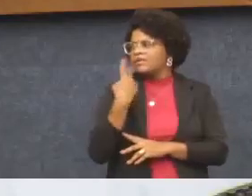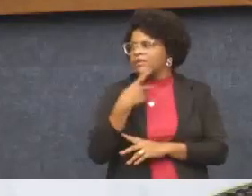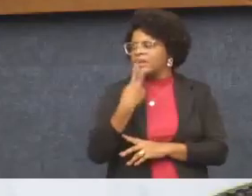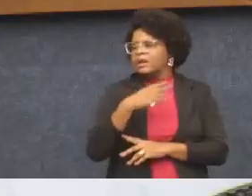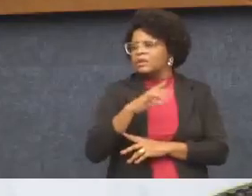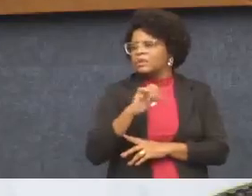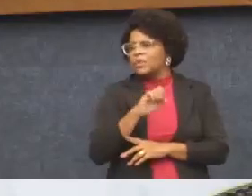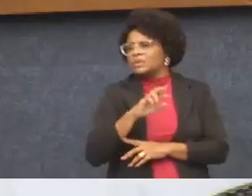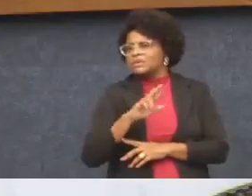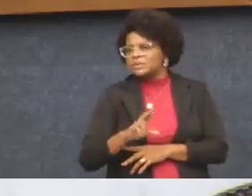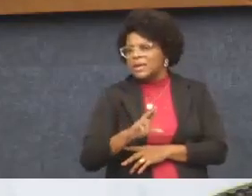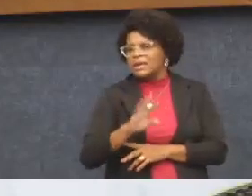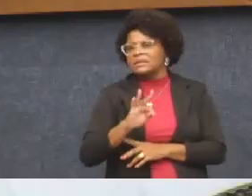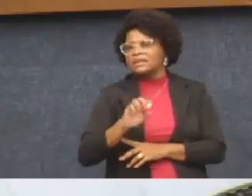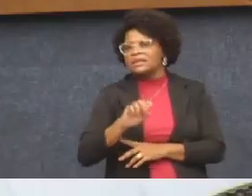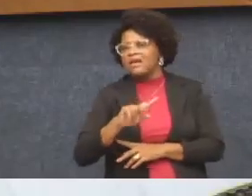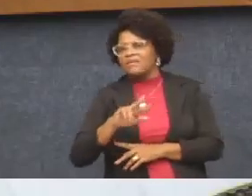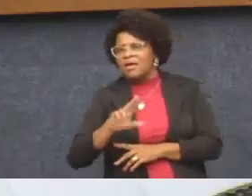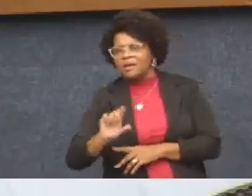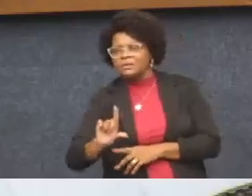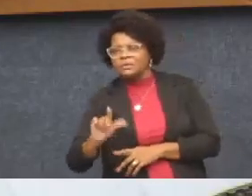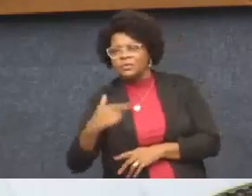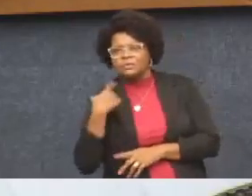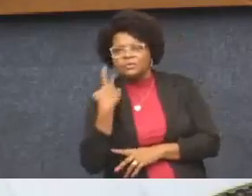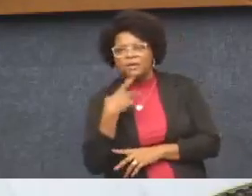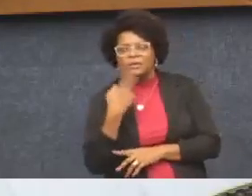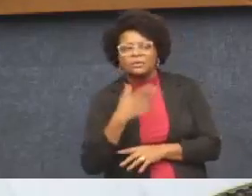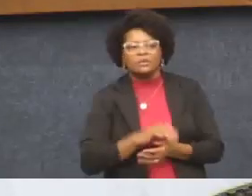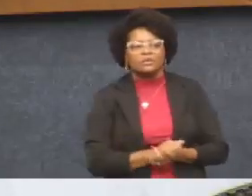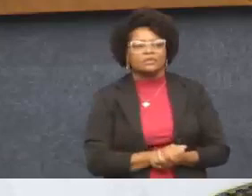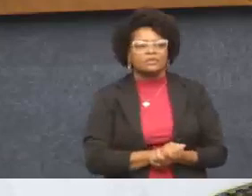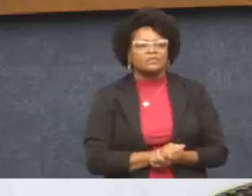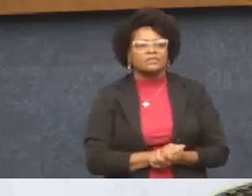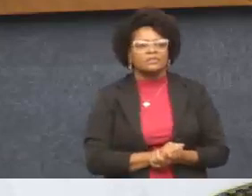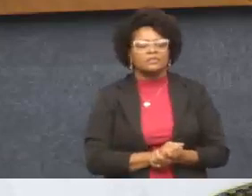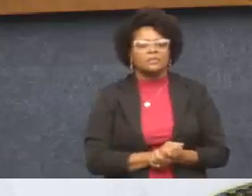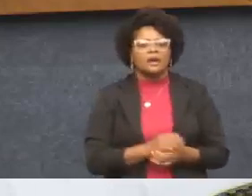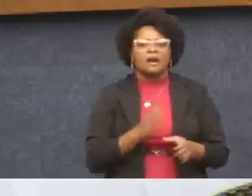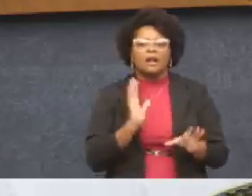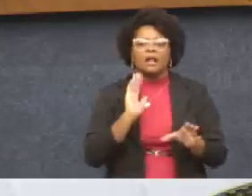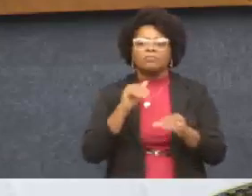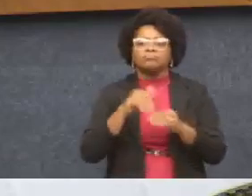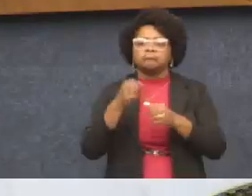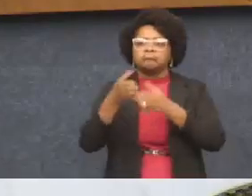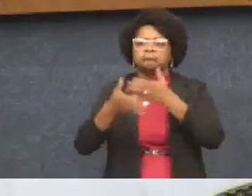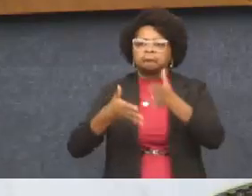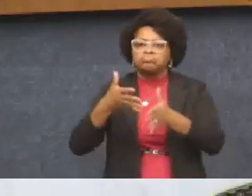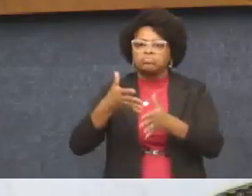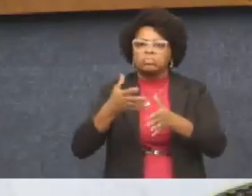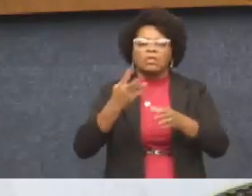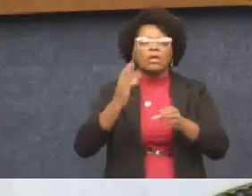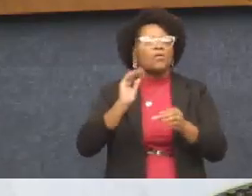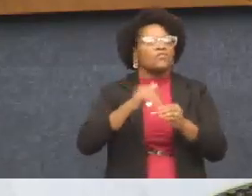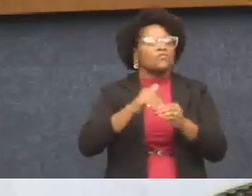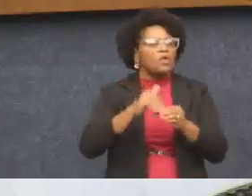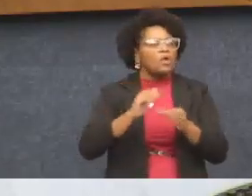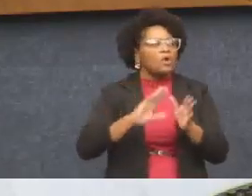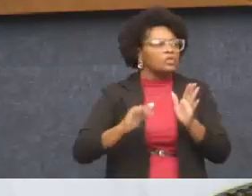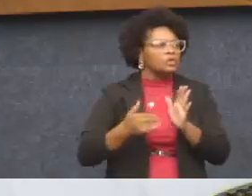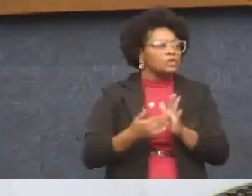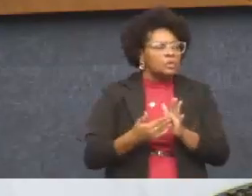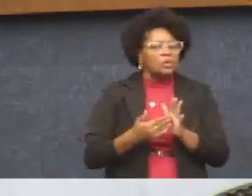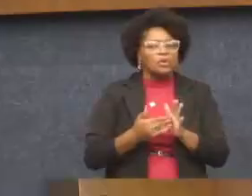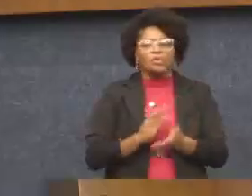Fernando Pinho Tavares e demais vereadores. Em discussão, em votação, senhoras vereadoras, senhores vereadores, estamos no